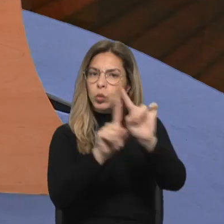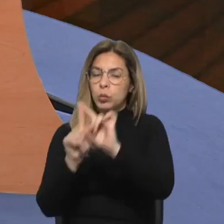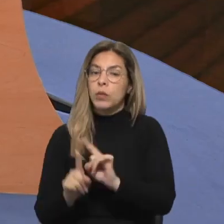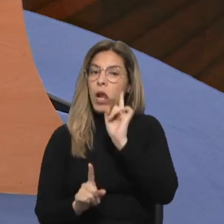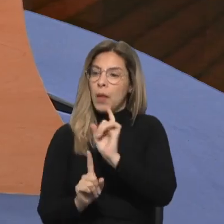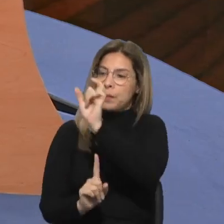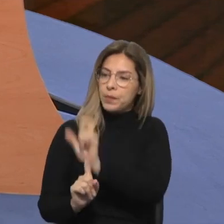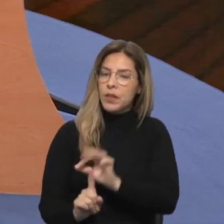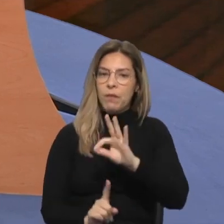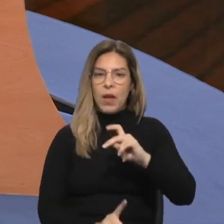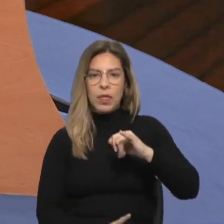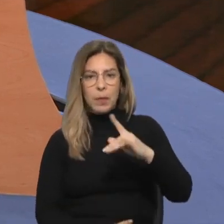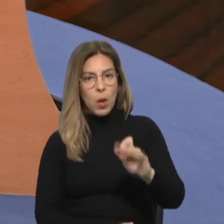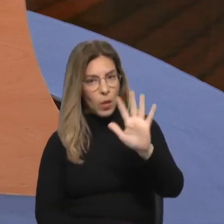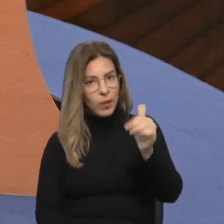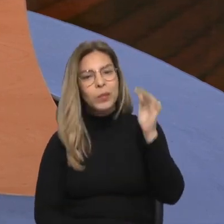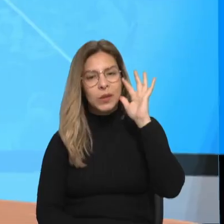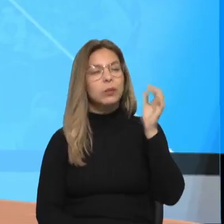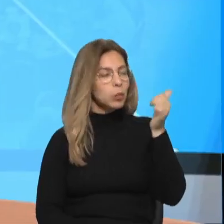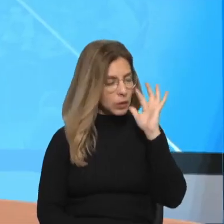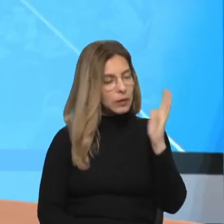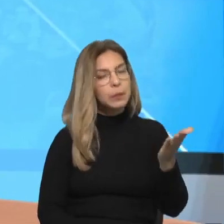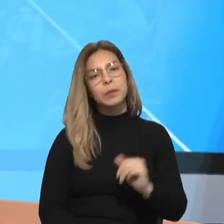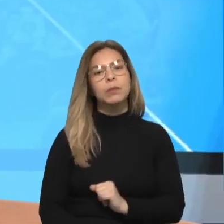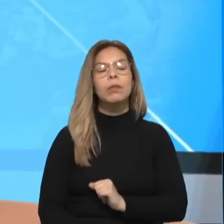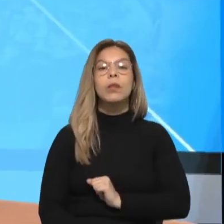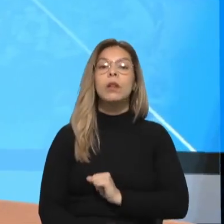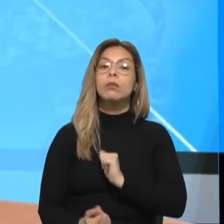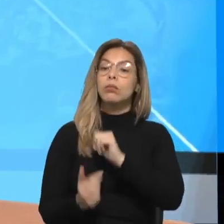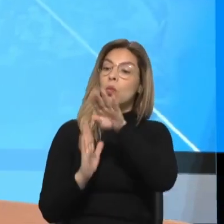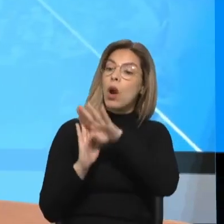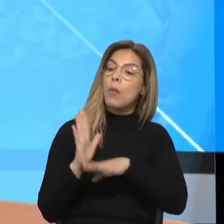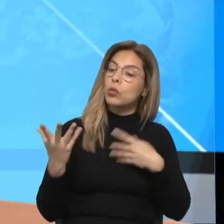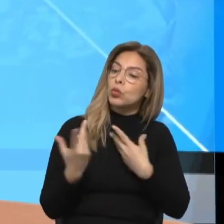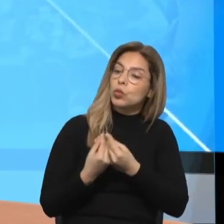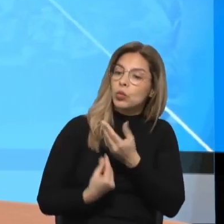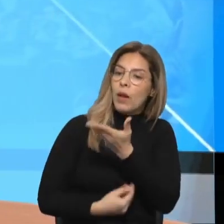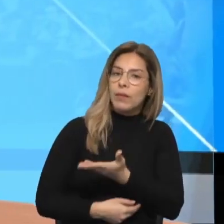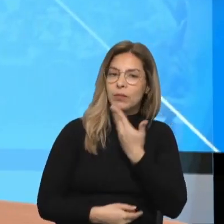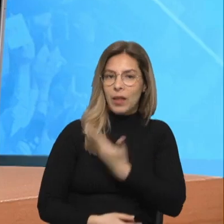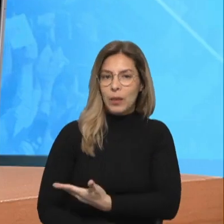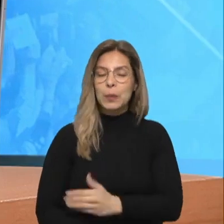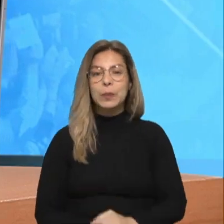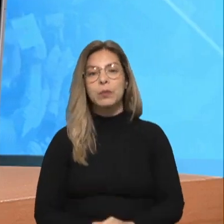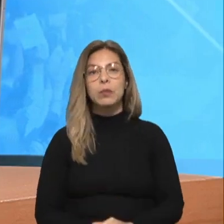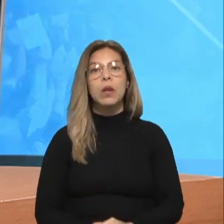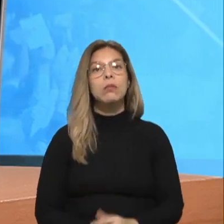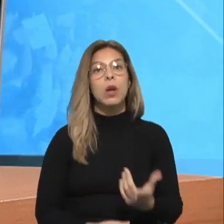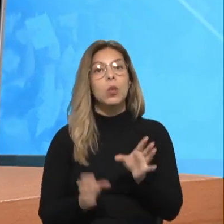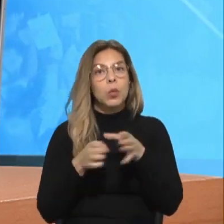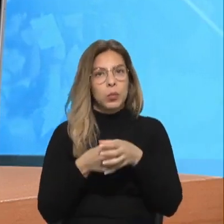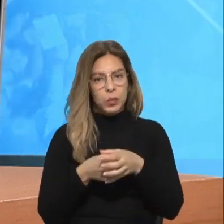cumprimento, muito boa tarde. Muito boa tarde. Obrigado por estar no programa Eclésia. Já lá vamos a esse trabalho na Comissão